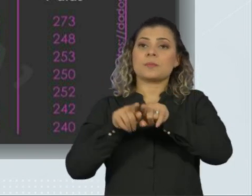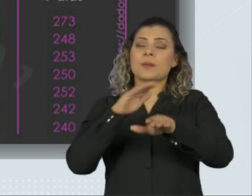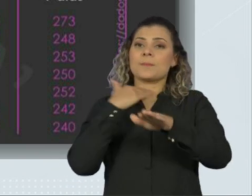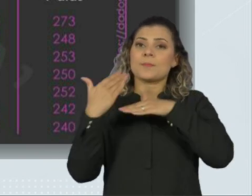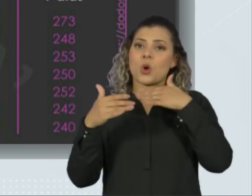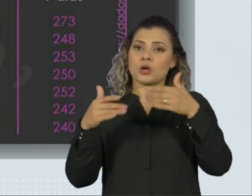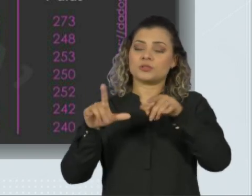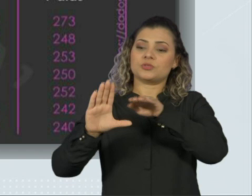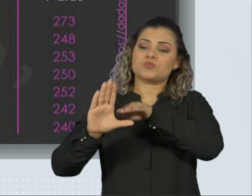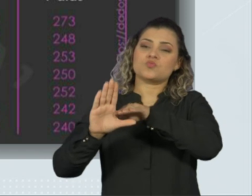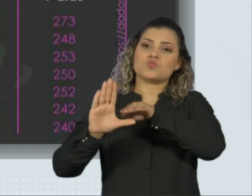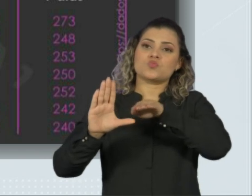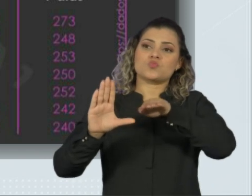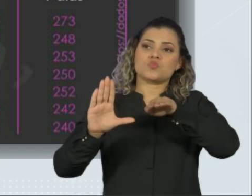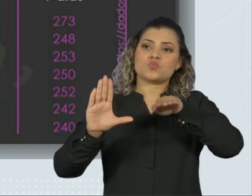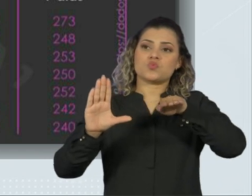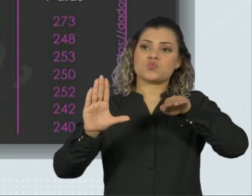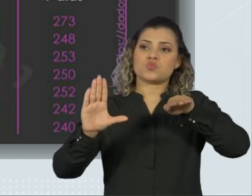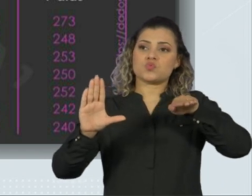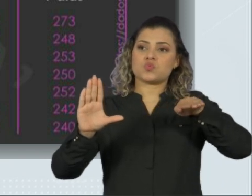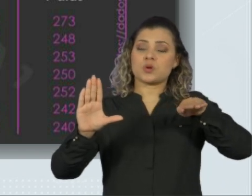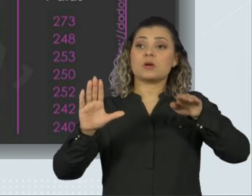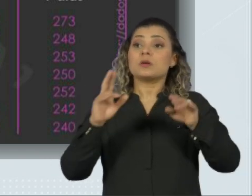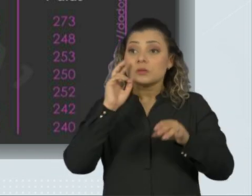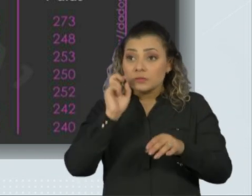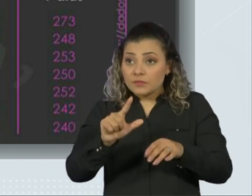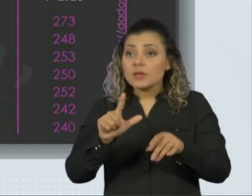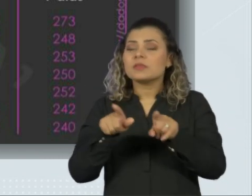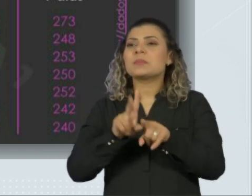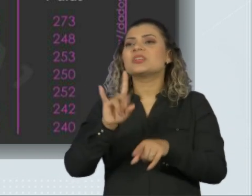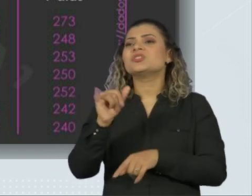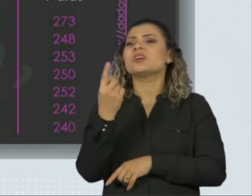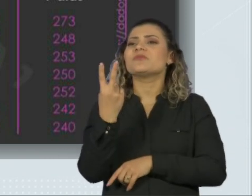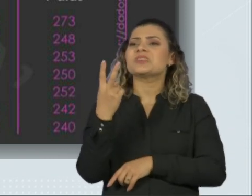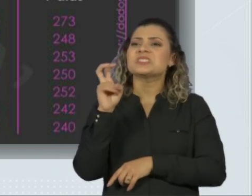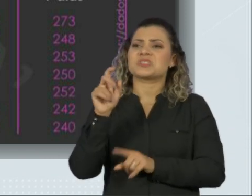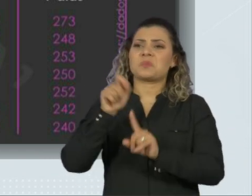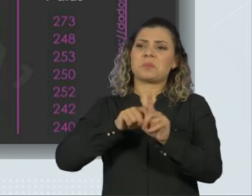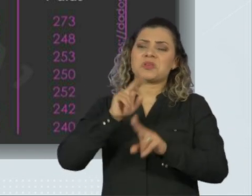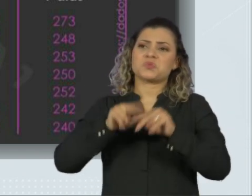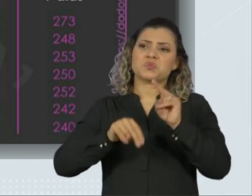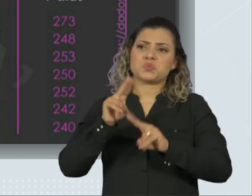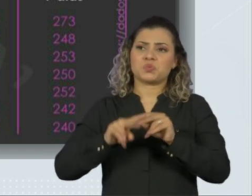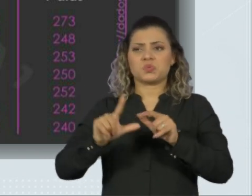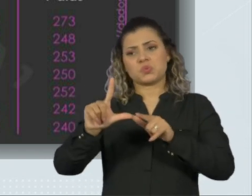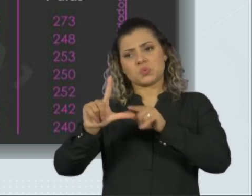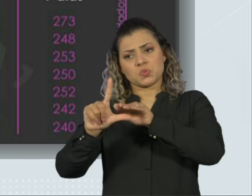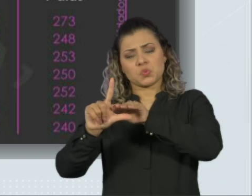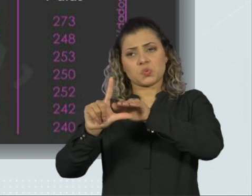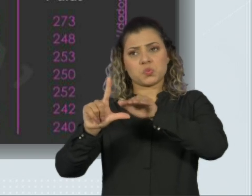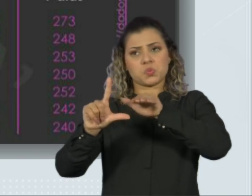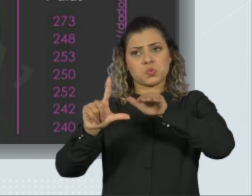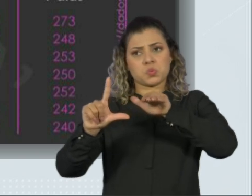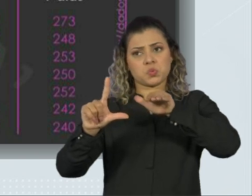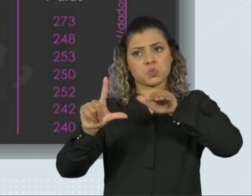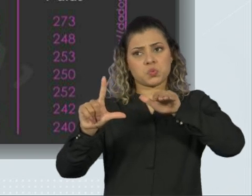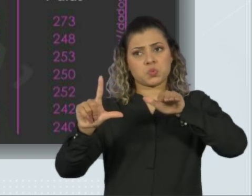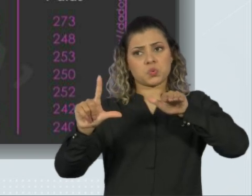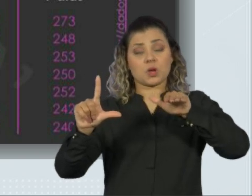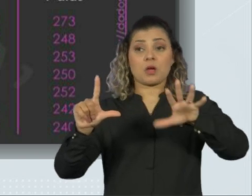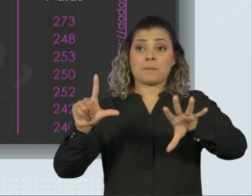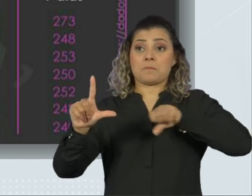nós olharmos lá a média móvel do dia 25 de junho, em relação aos óbitos, estava